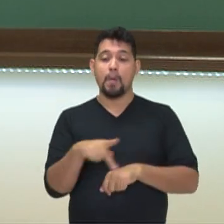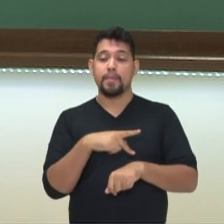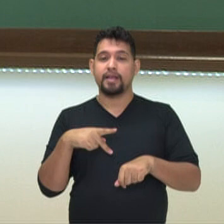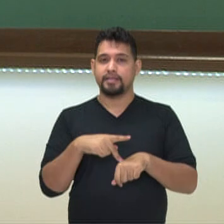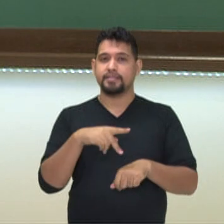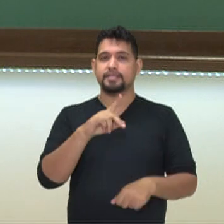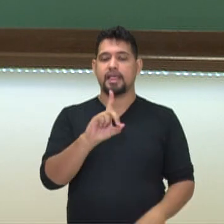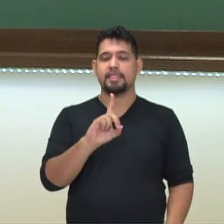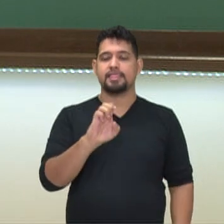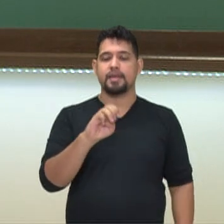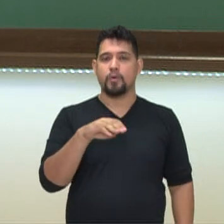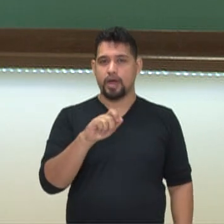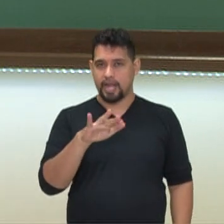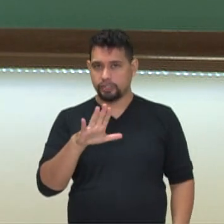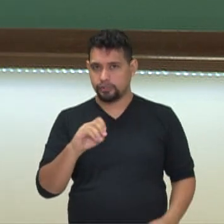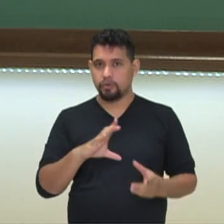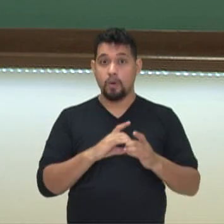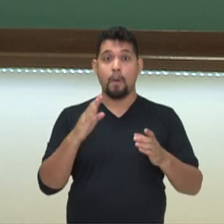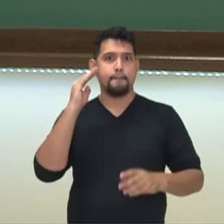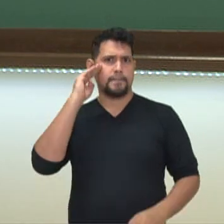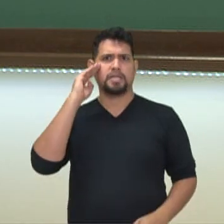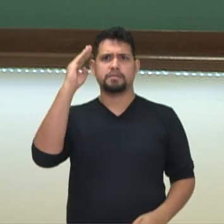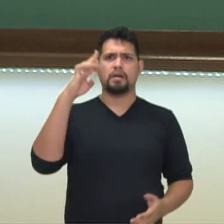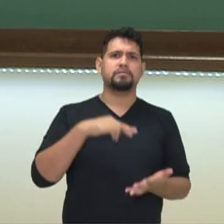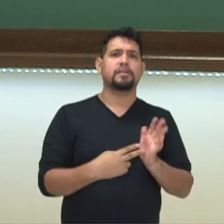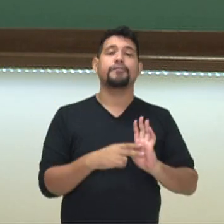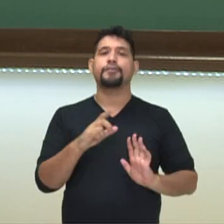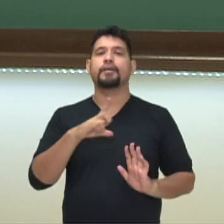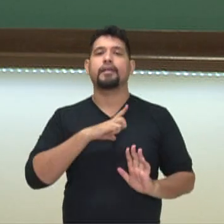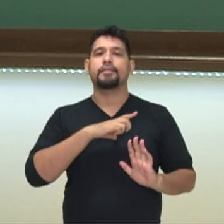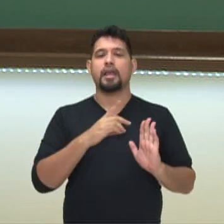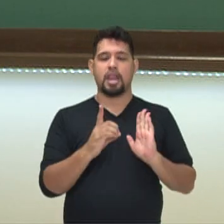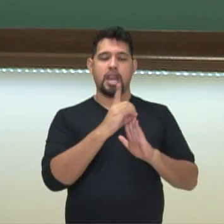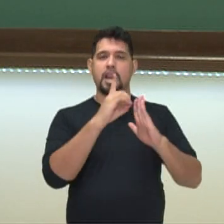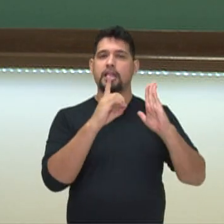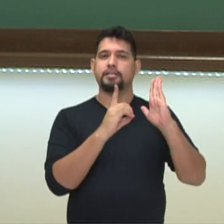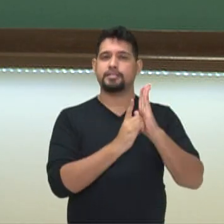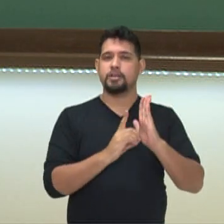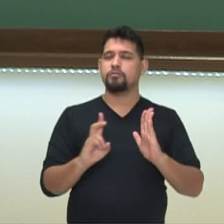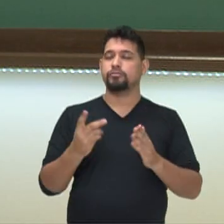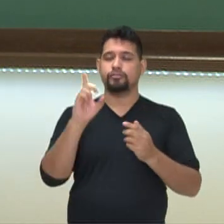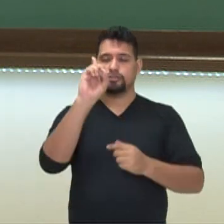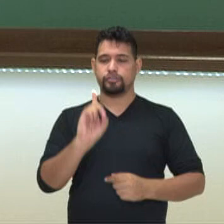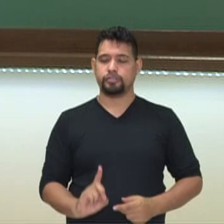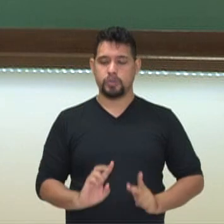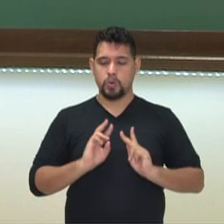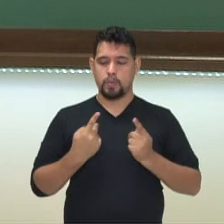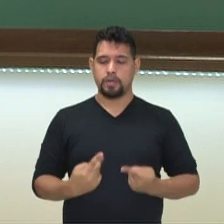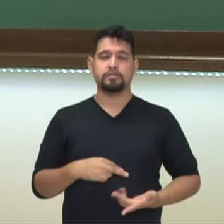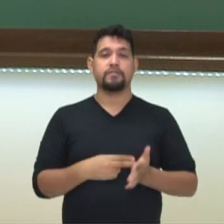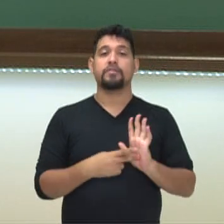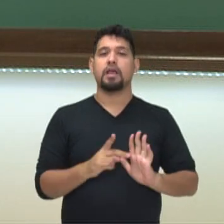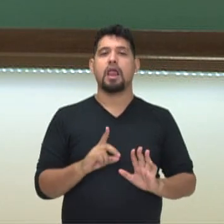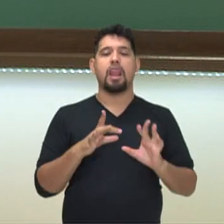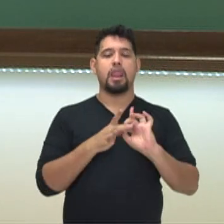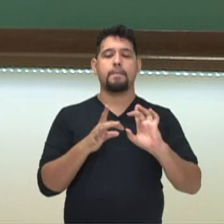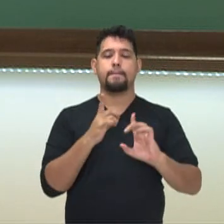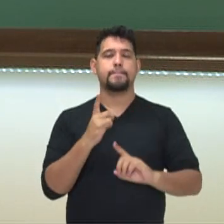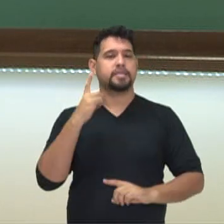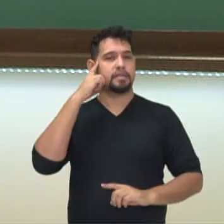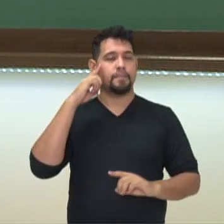democrática, um dos principais direitos, que inclusive está na Declaração Universal dos Direitos Humanos, é a liberdade de